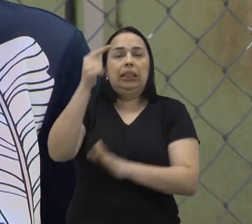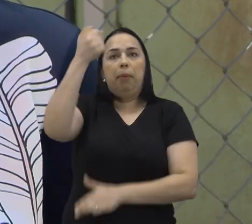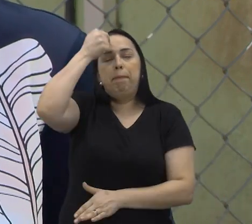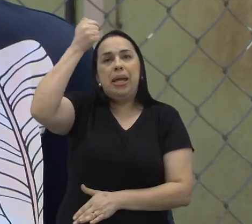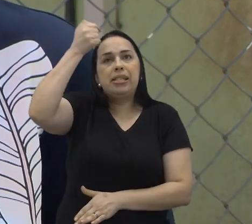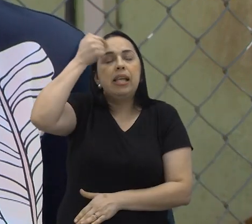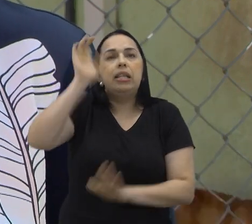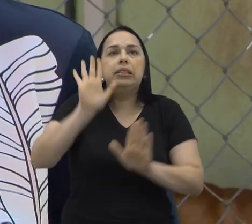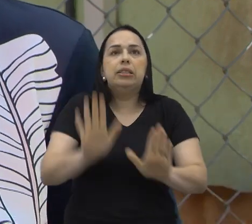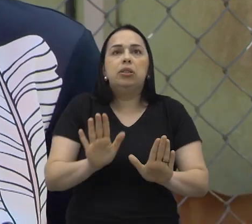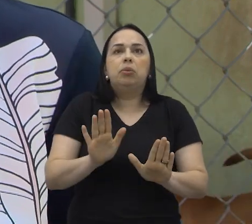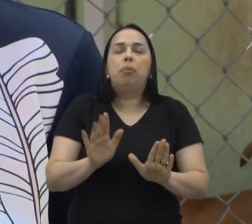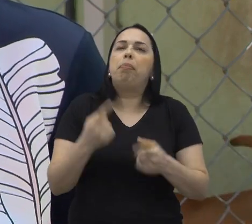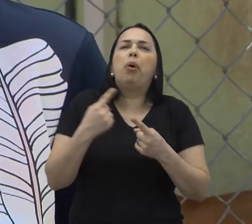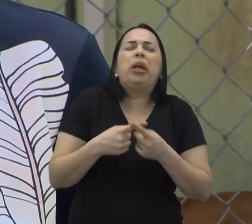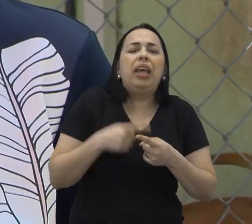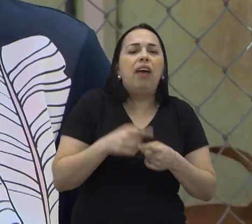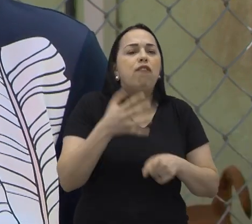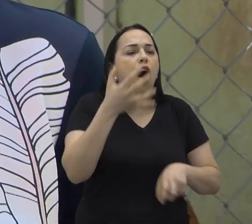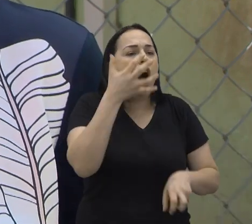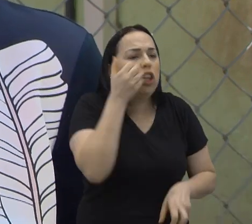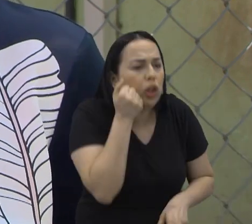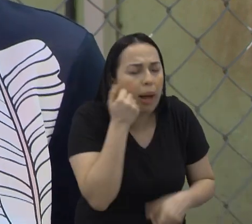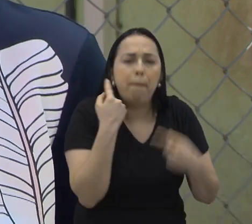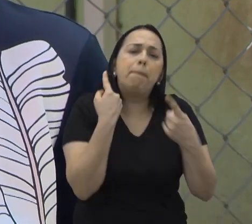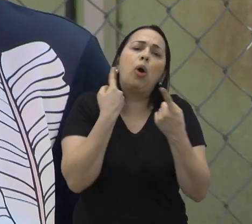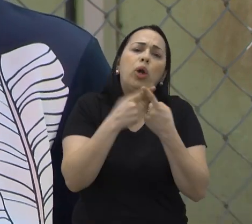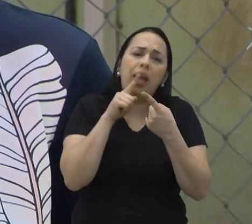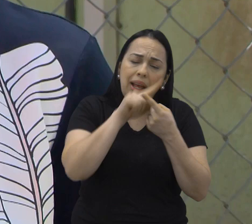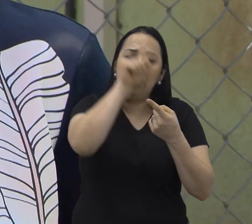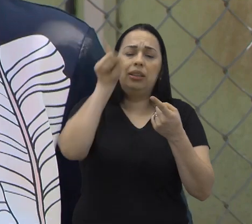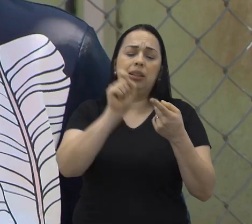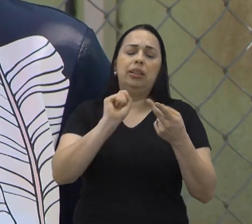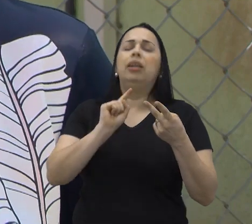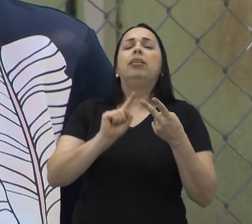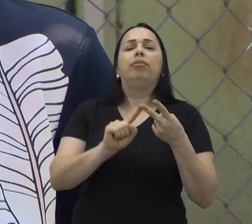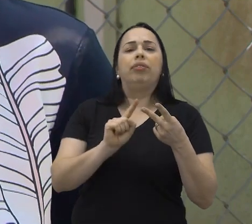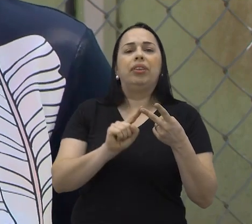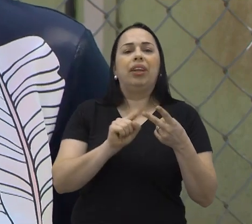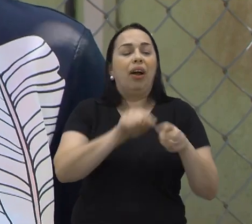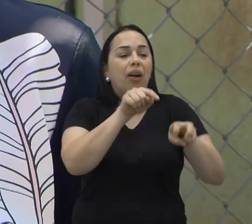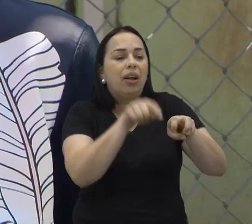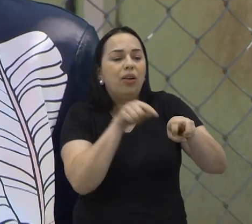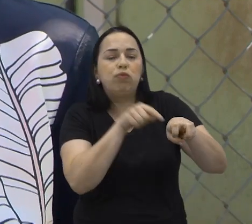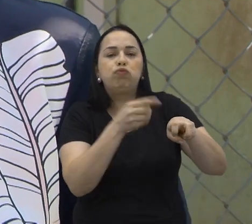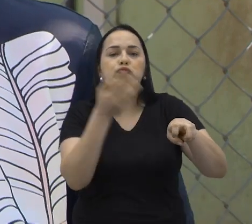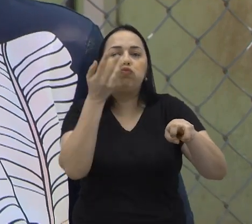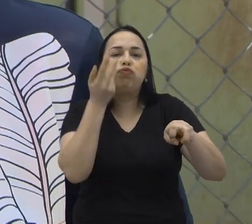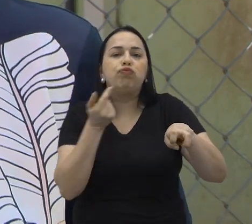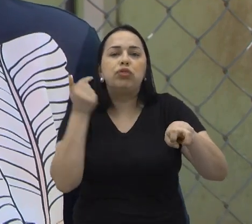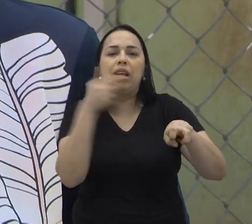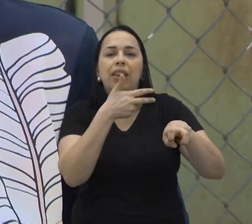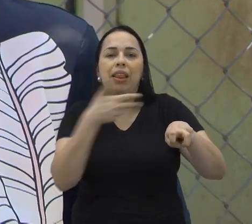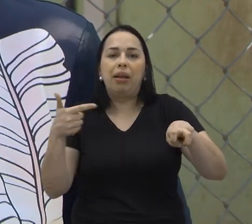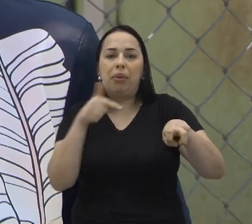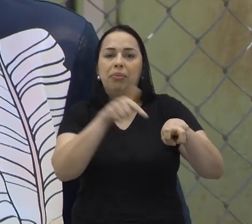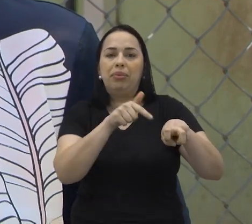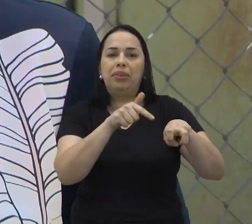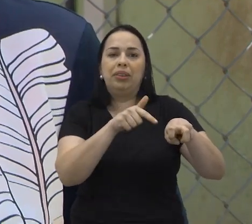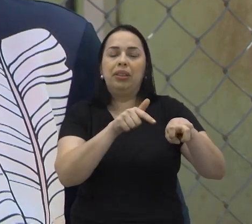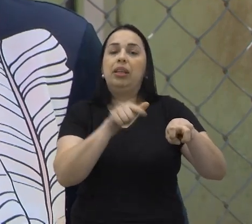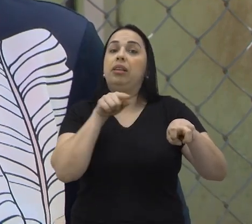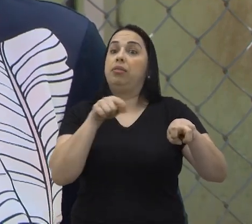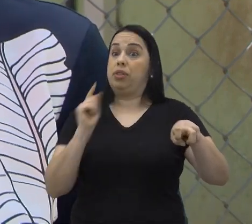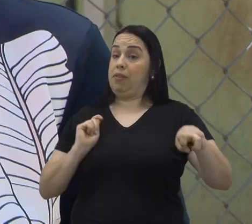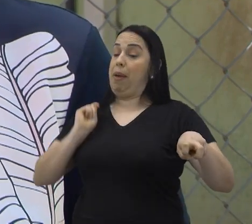sempre pensar antes nas intenções, se é isso mesmo que quer, estar ciente de que o animalzinho